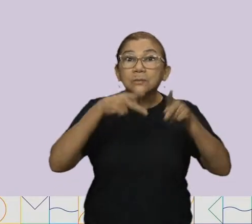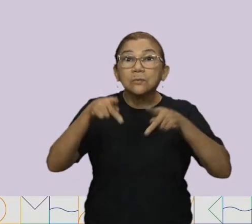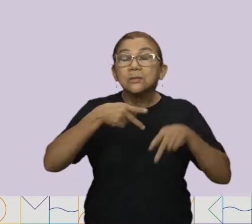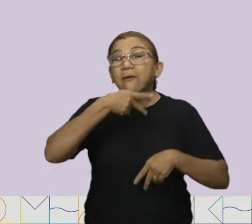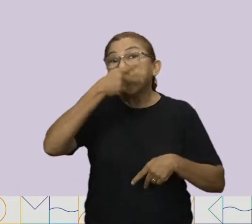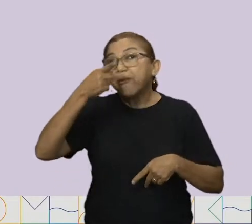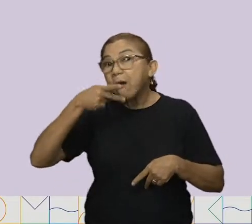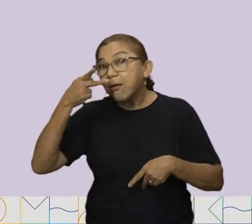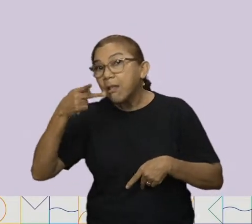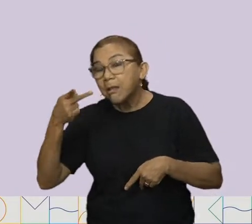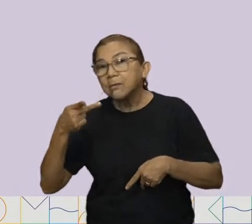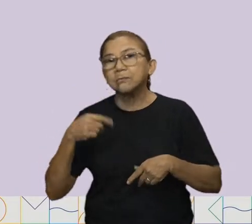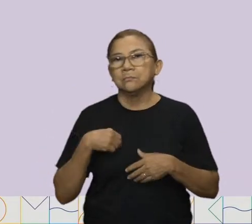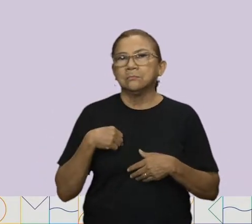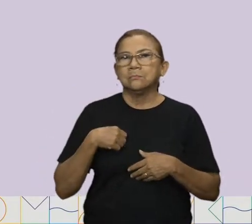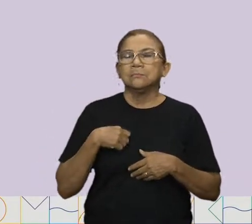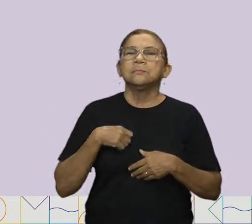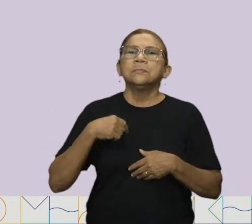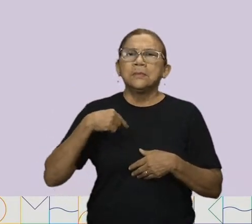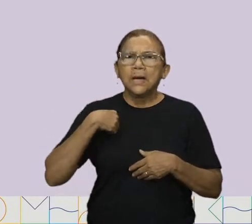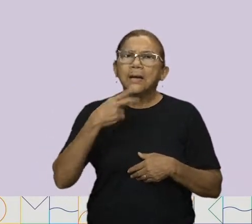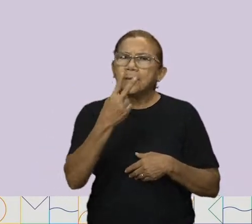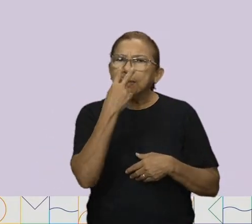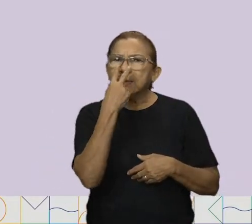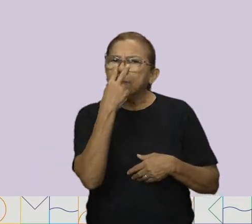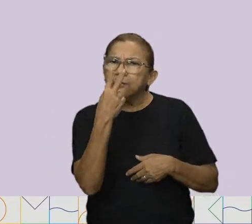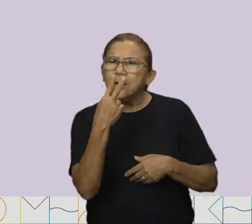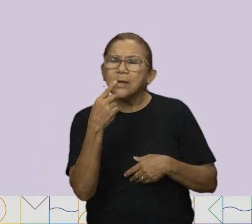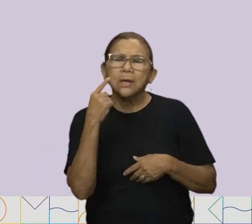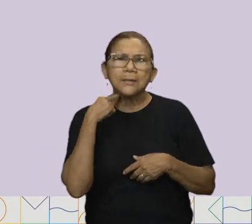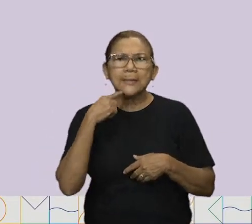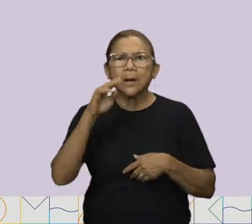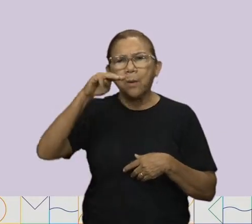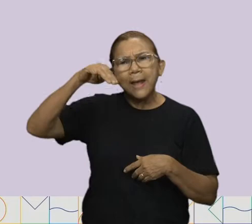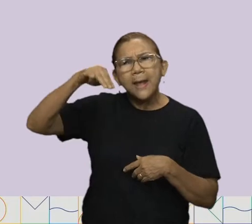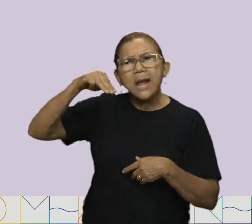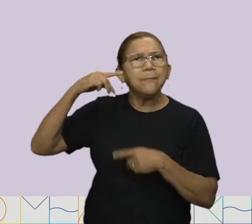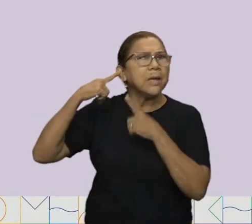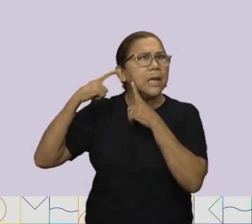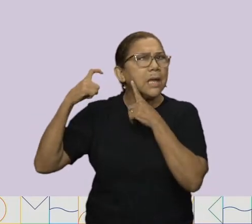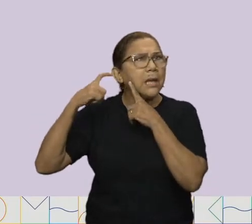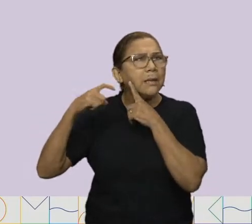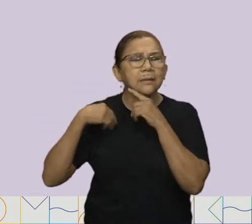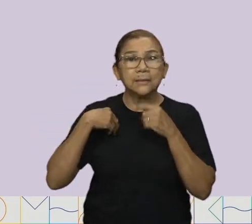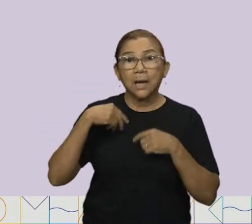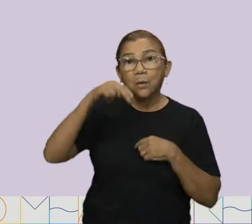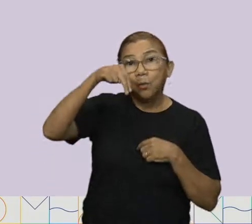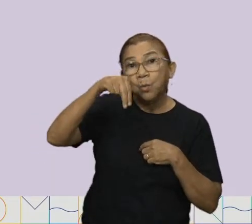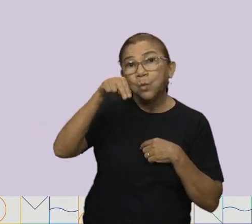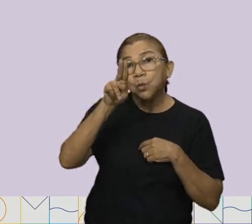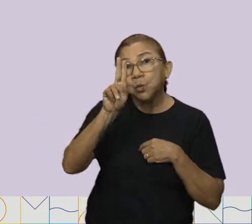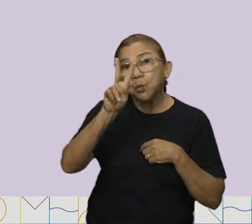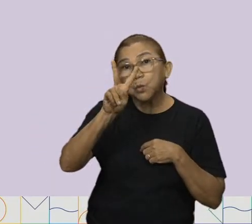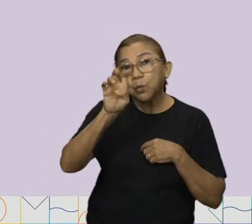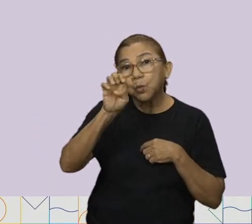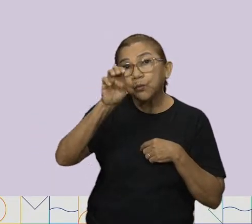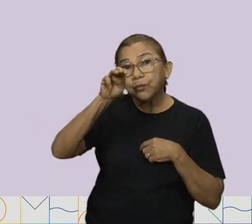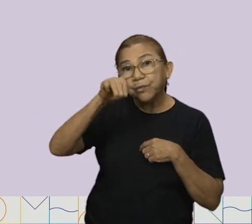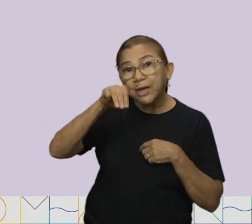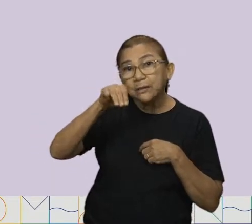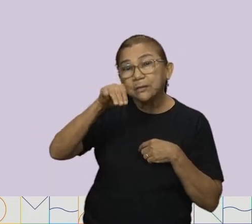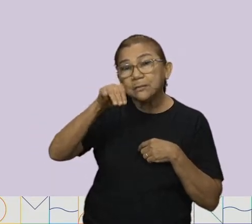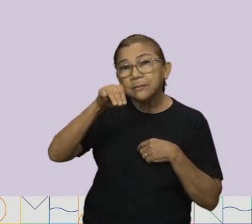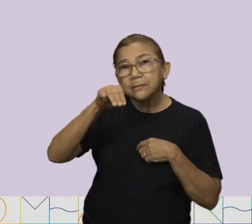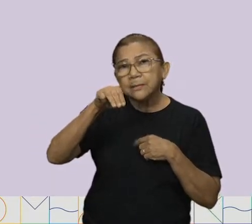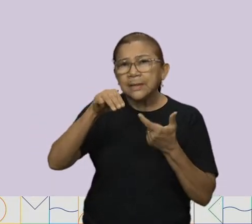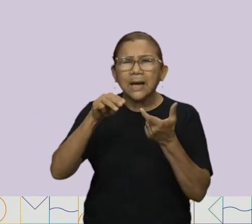palavra nuvem, no M sai o som de M mesmo, ó, M. Quando eu falo nuvem, não sai o sonzinho do